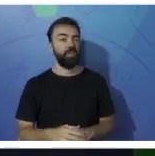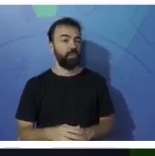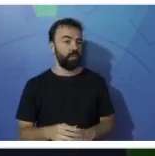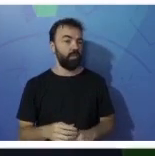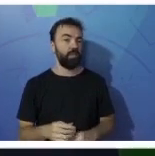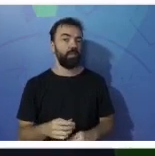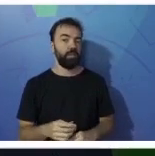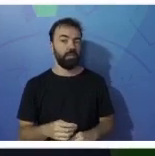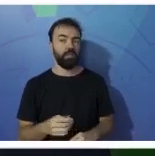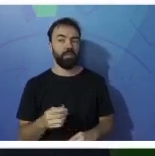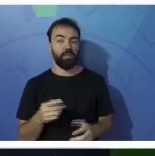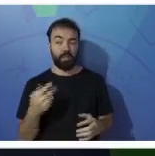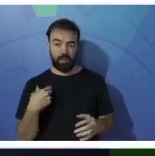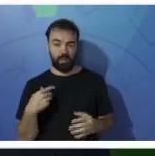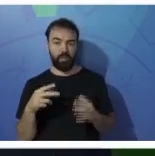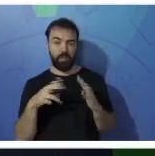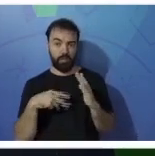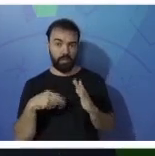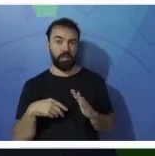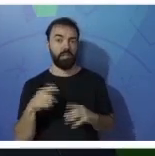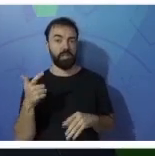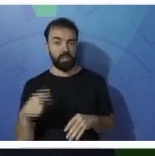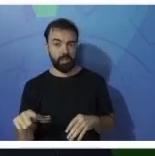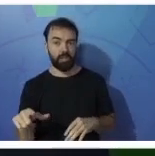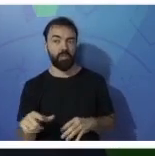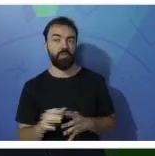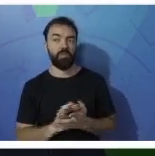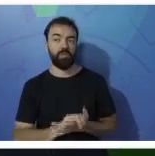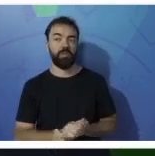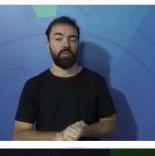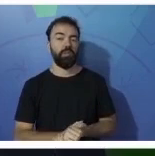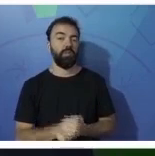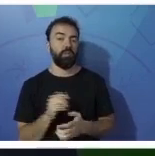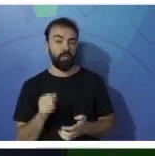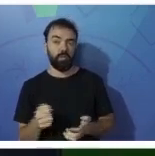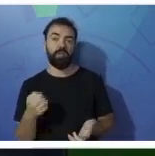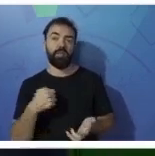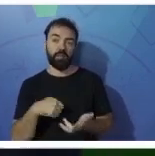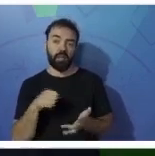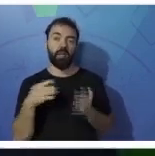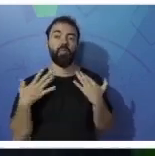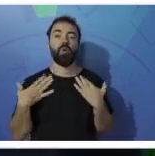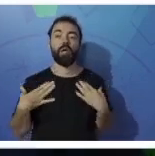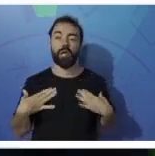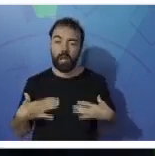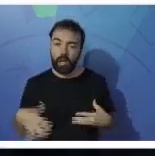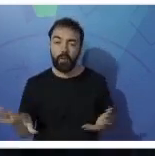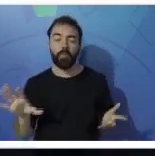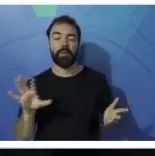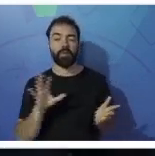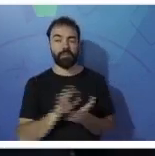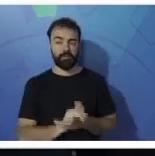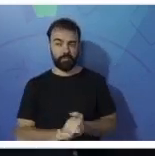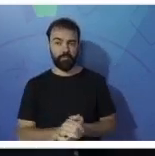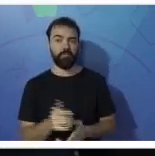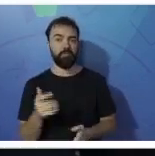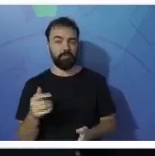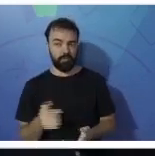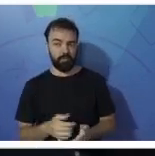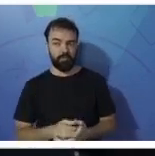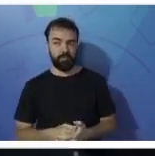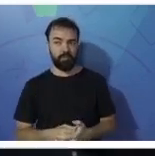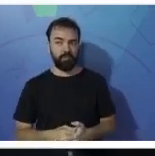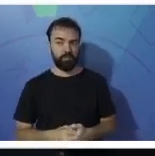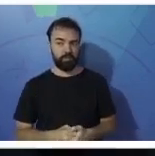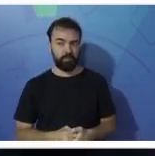vez, tá? Para o entendimento de vocês. E depois vocês fazem com calma, tá? Tranquilos, podem assistir a videoaula de novo.